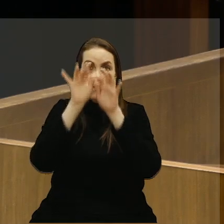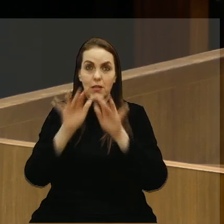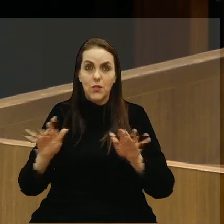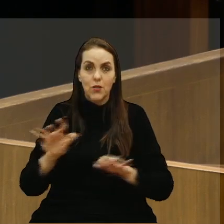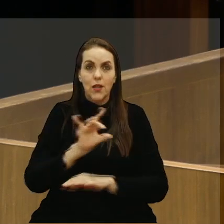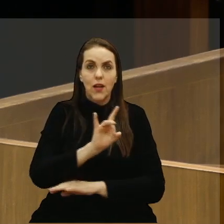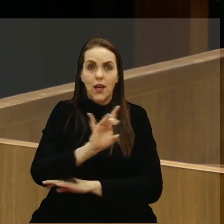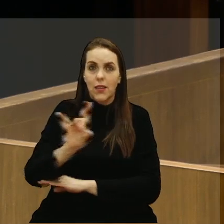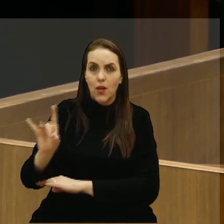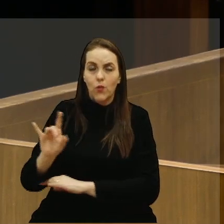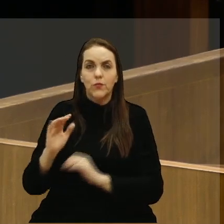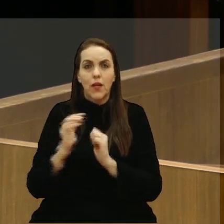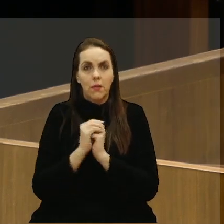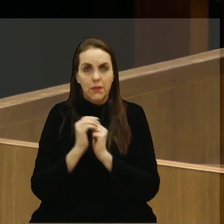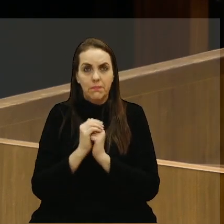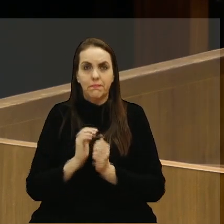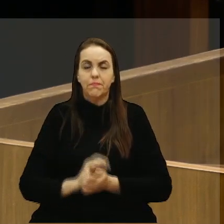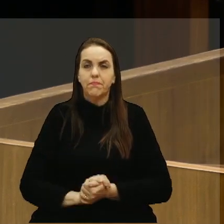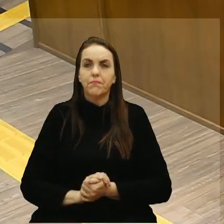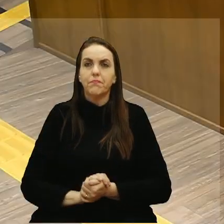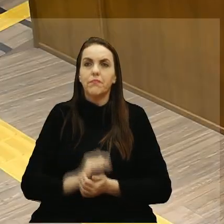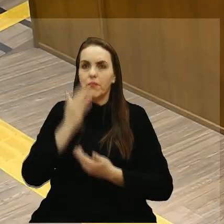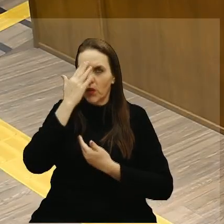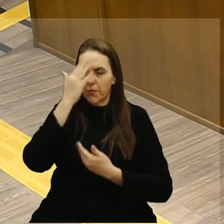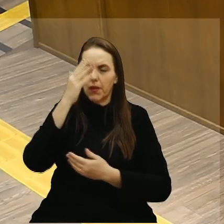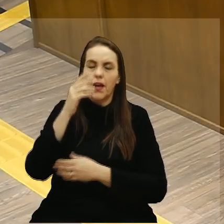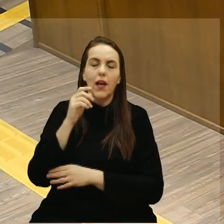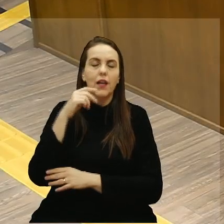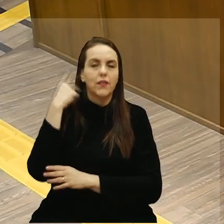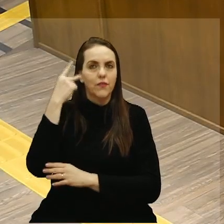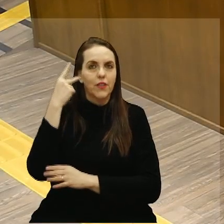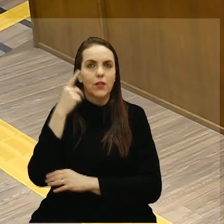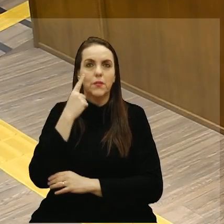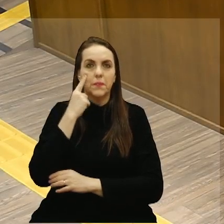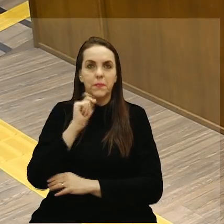um. Amém. Obrigado, vereador Mauro. Em declaração de